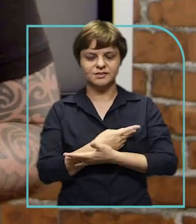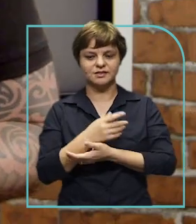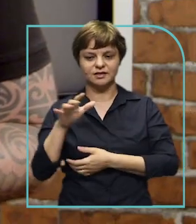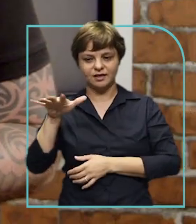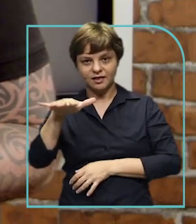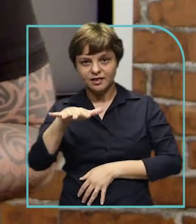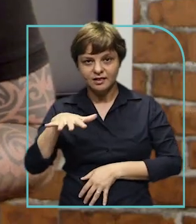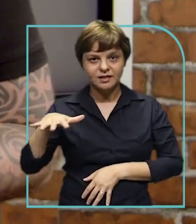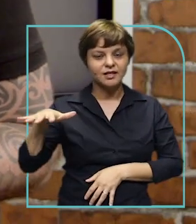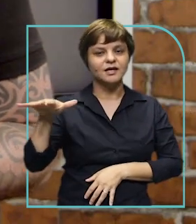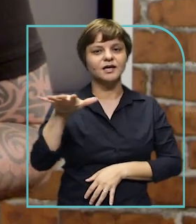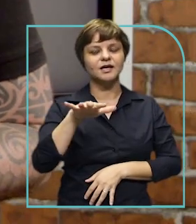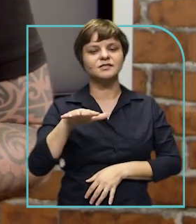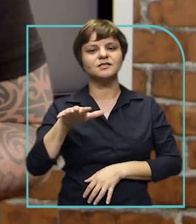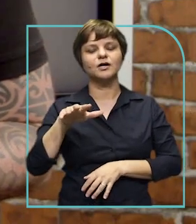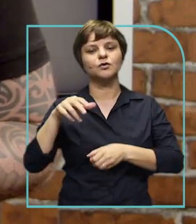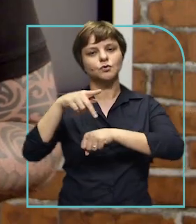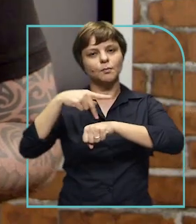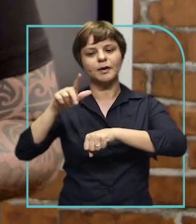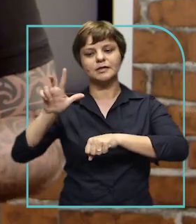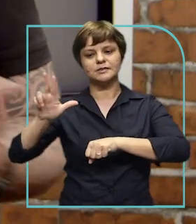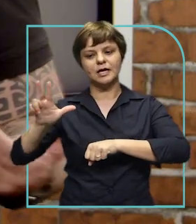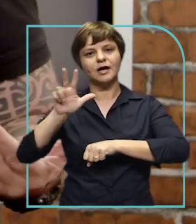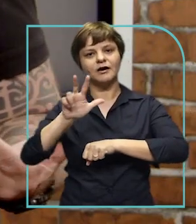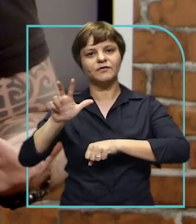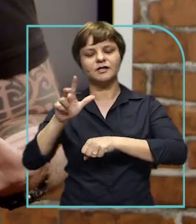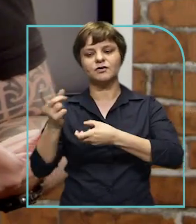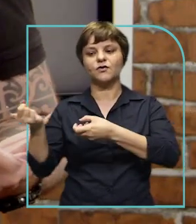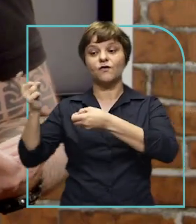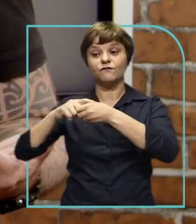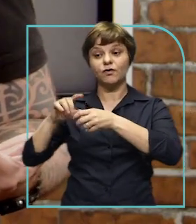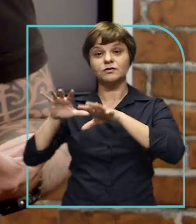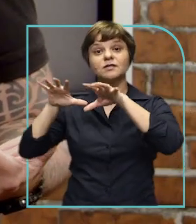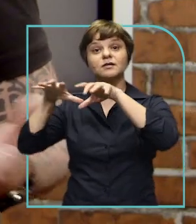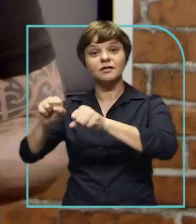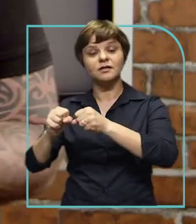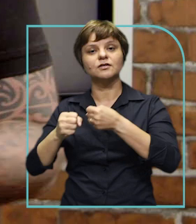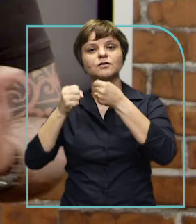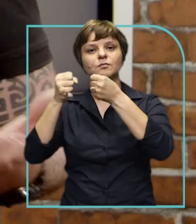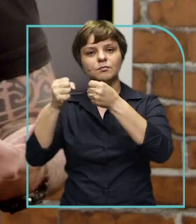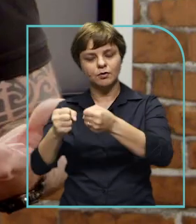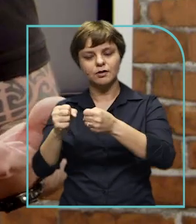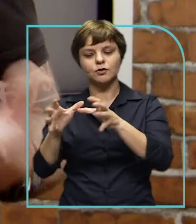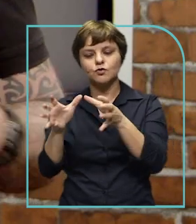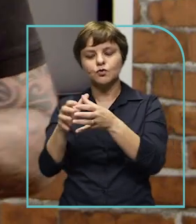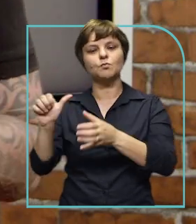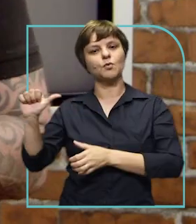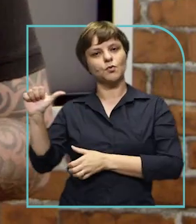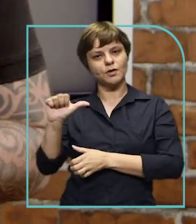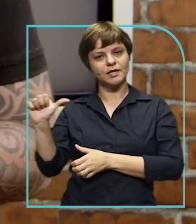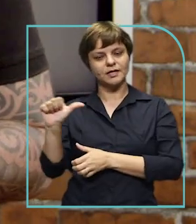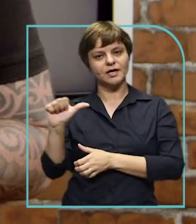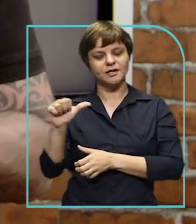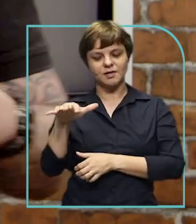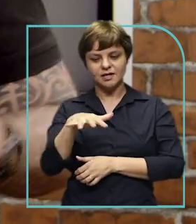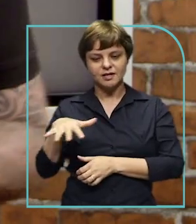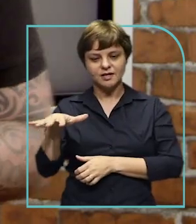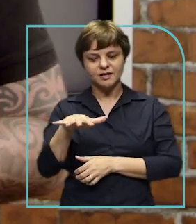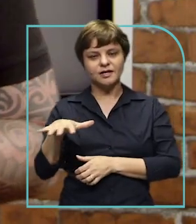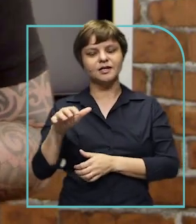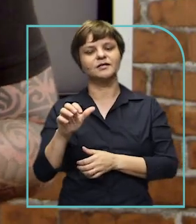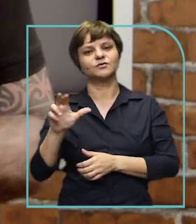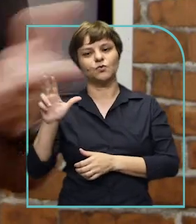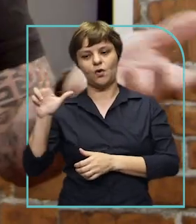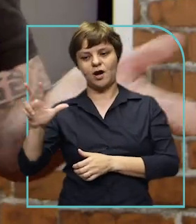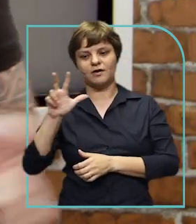ali na região do Afeganistão, com essa retomada do Talibã no